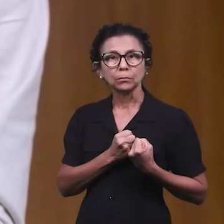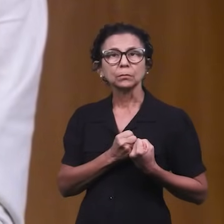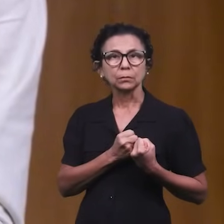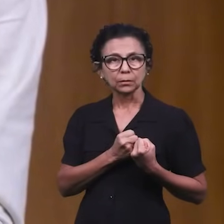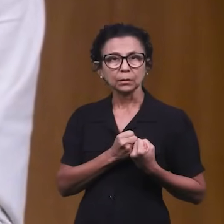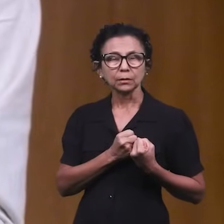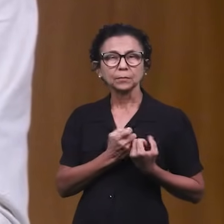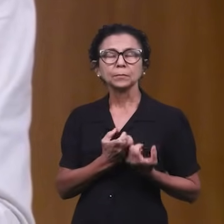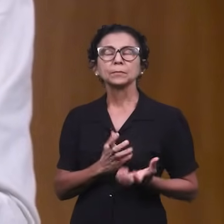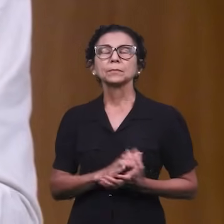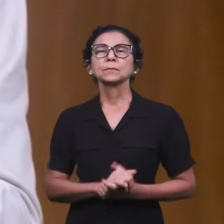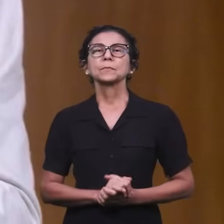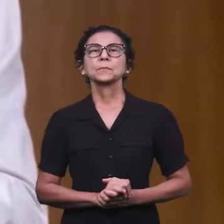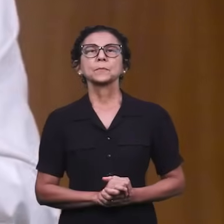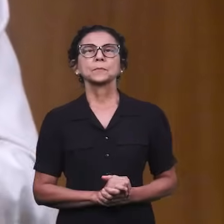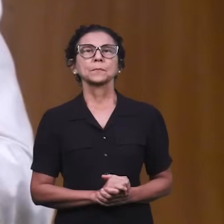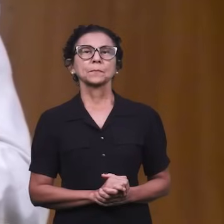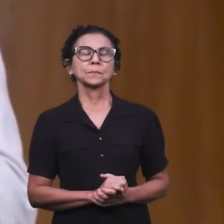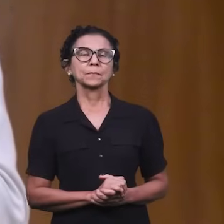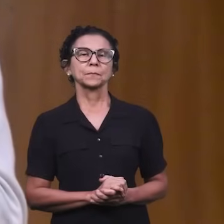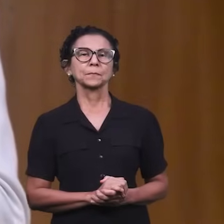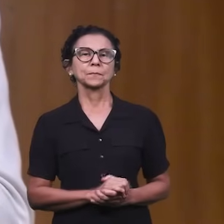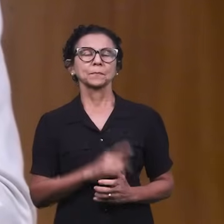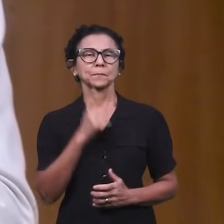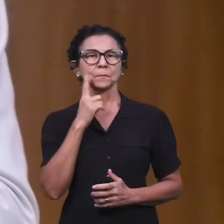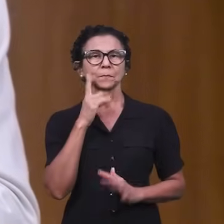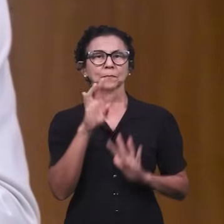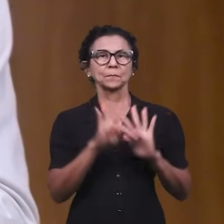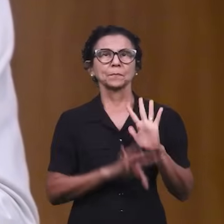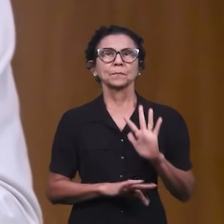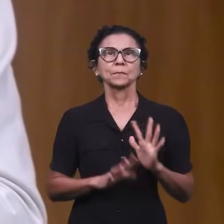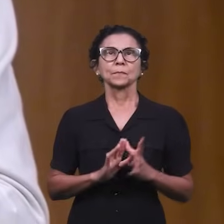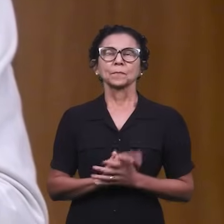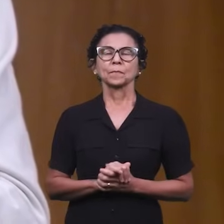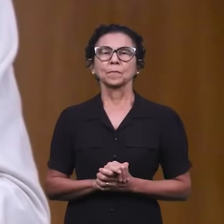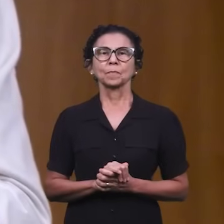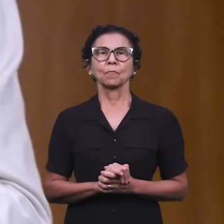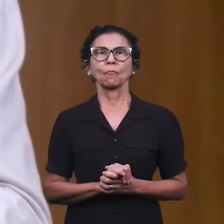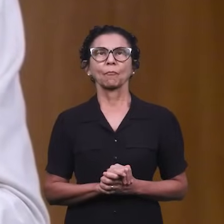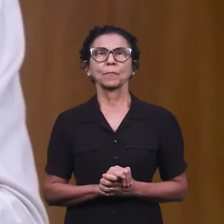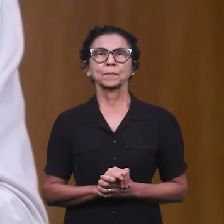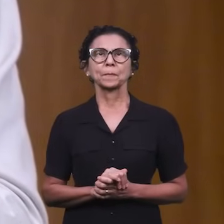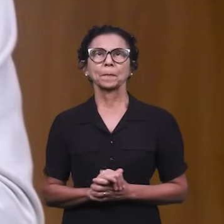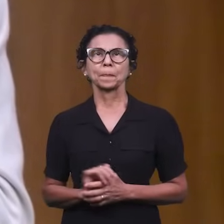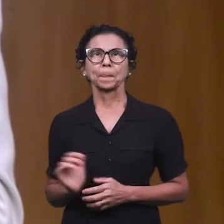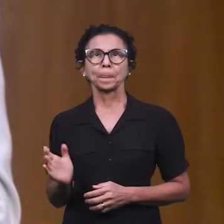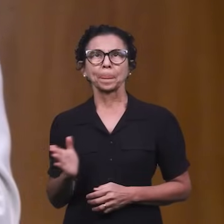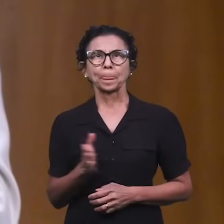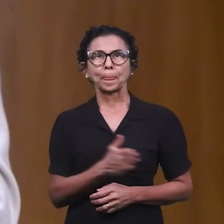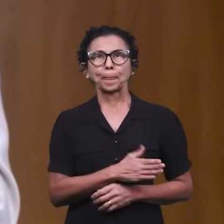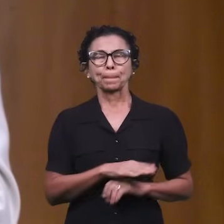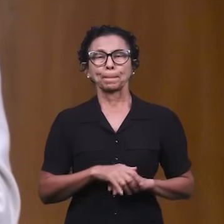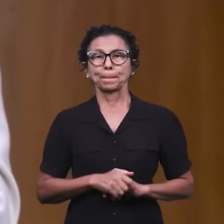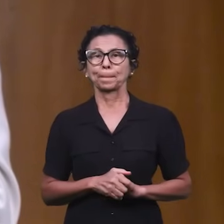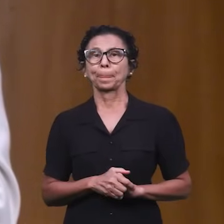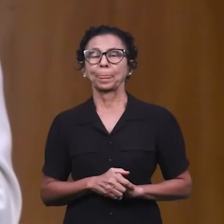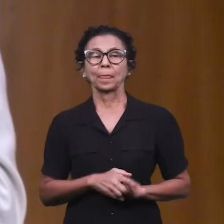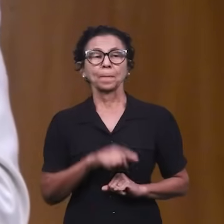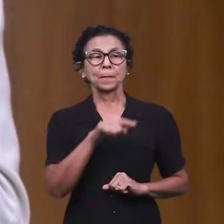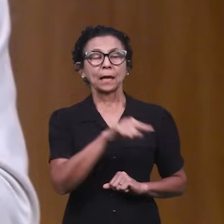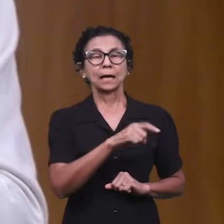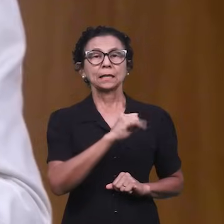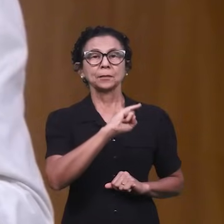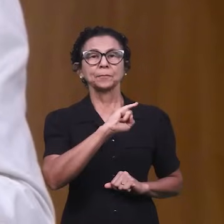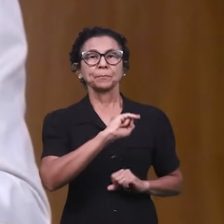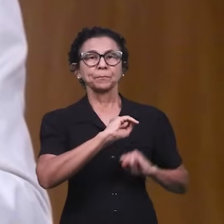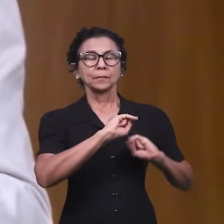anexo, depois a gente já volta. Vamos ver que interessante. O rei de Israel, o rei de Jericó, queria matar os mensageiros. O que